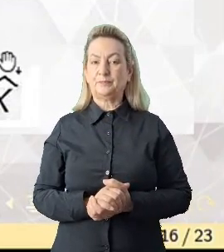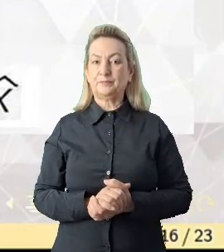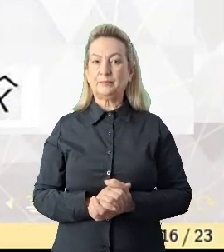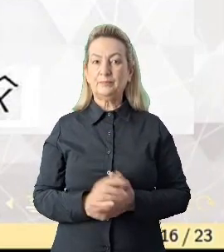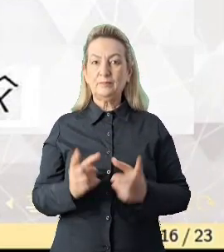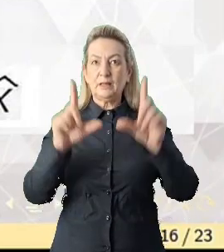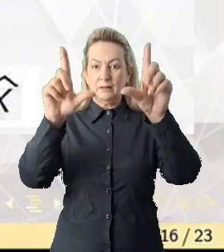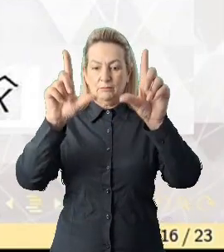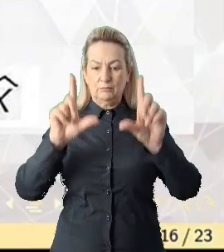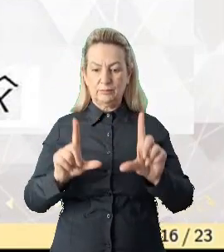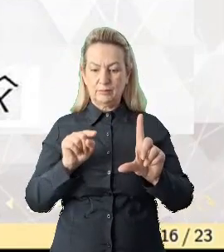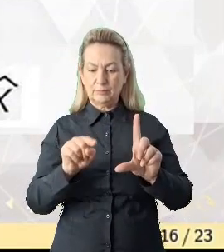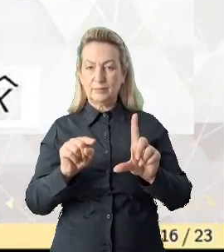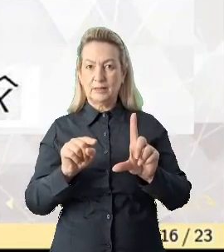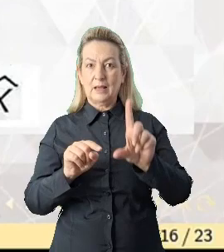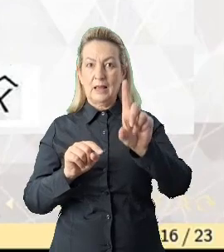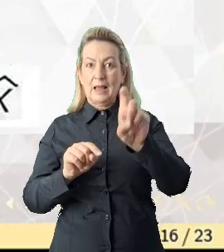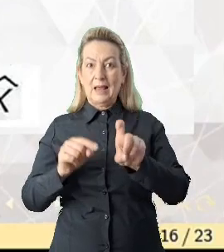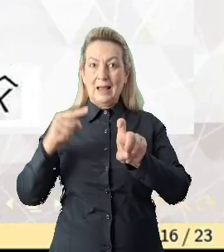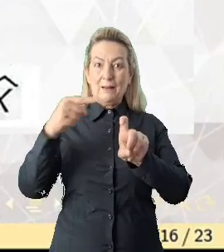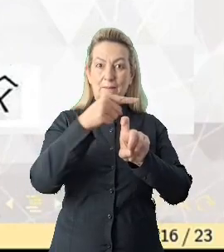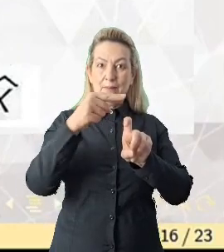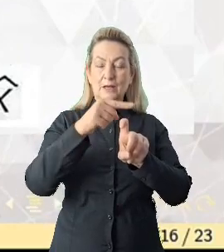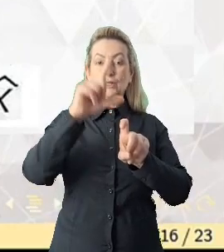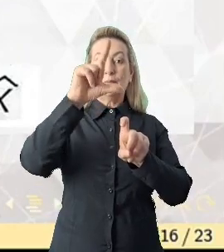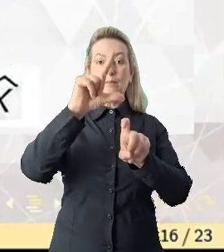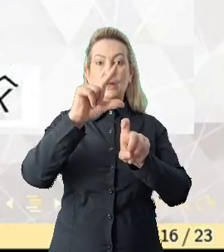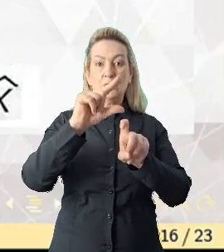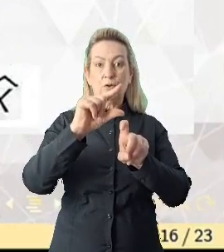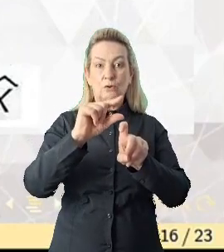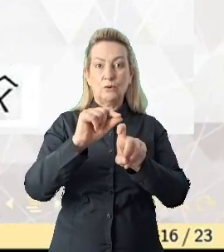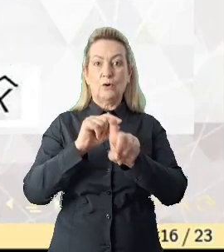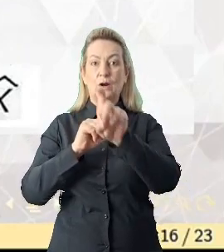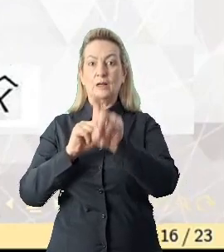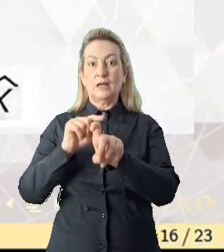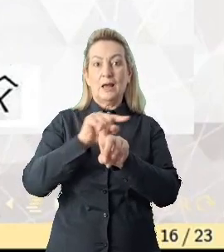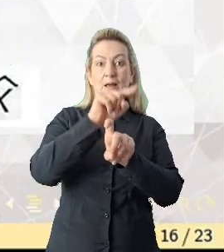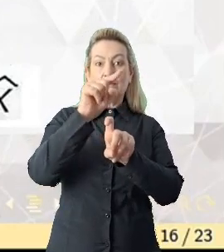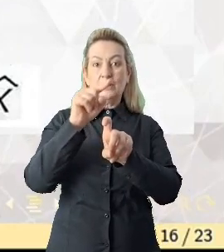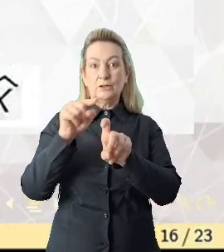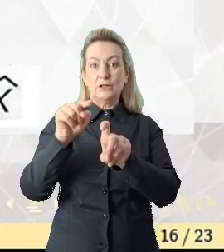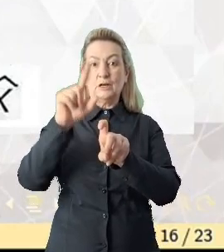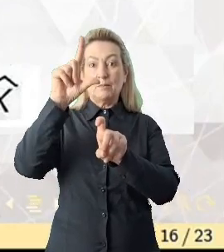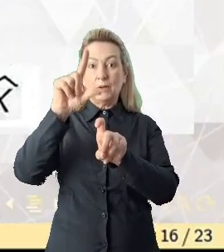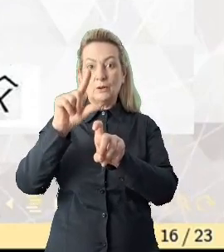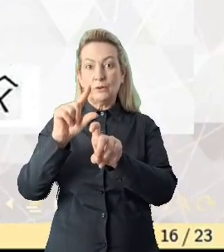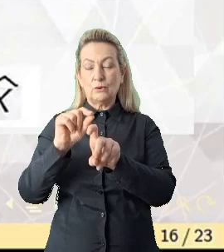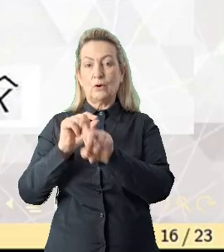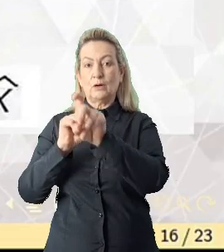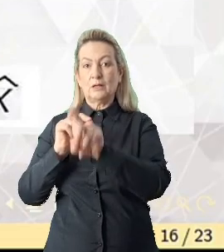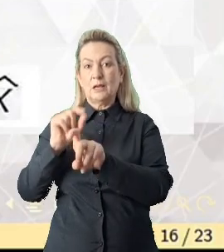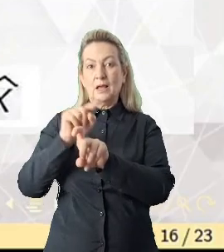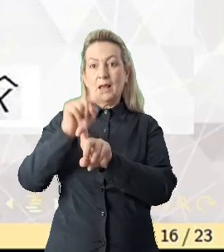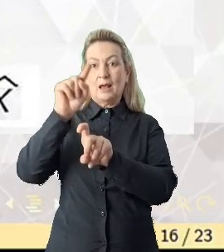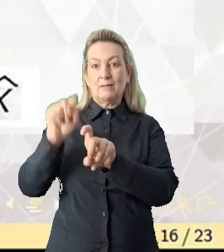né? E o outro caso está aqui, olha, tá vendo? O outro caso está aqui, olha. Você tem que a média é menor do que a mediana, que é menor